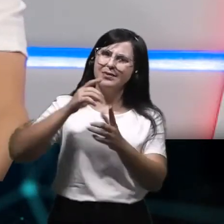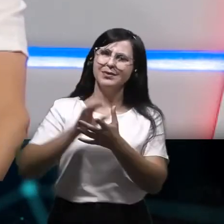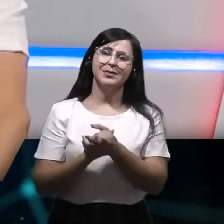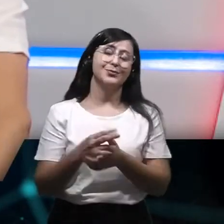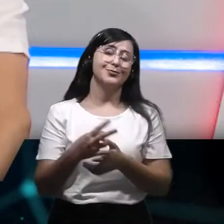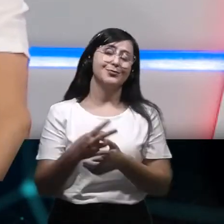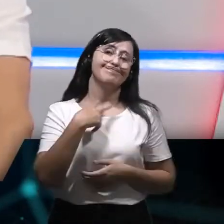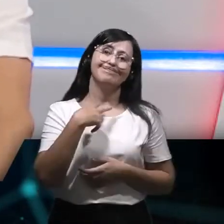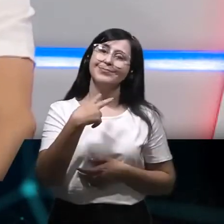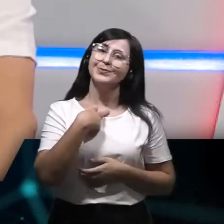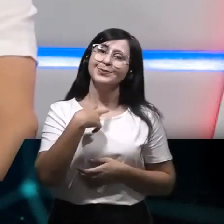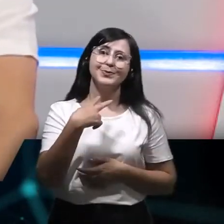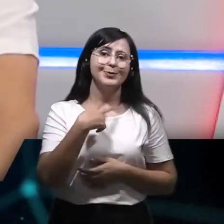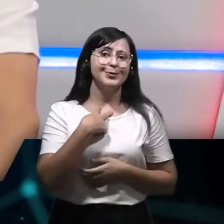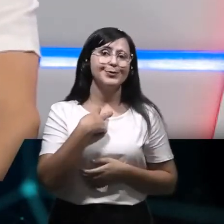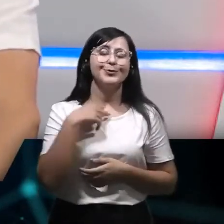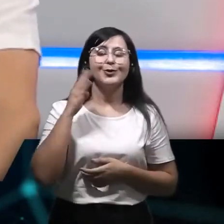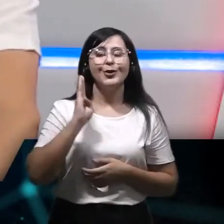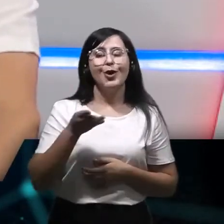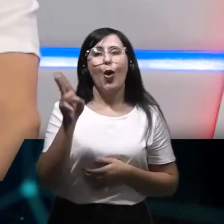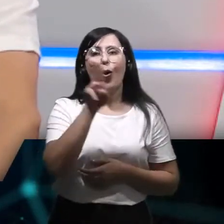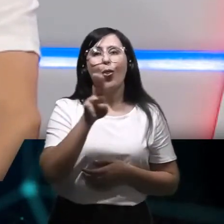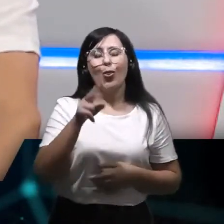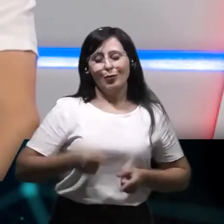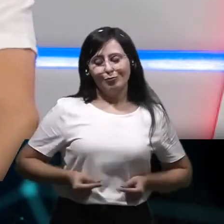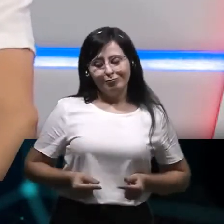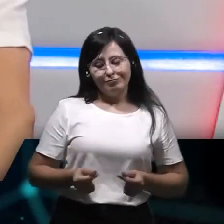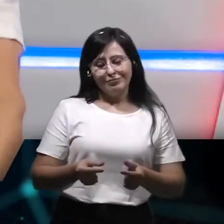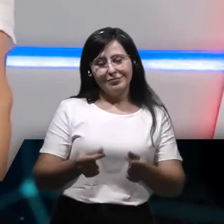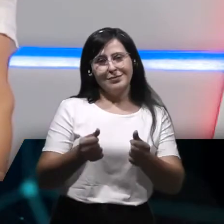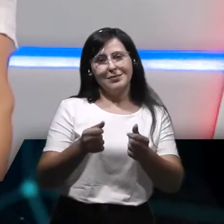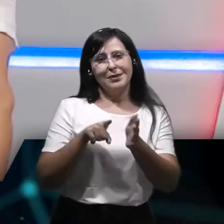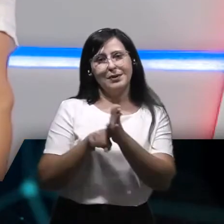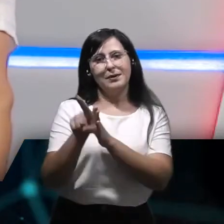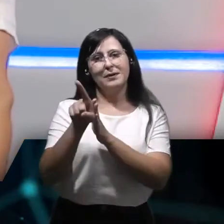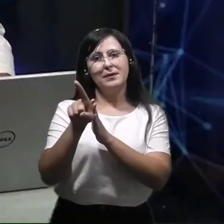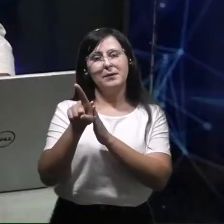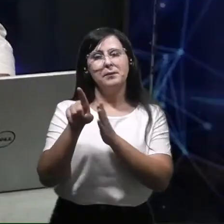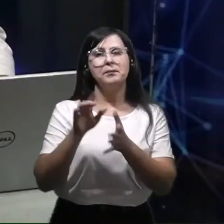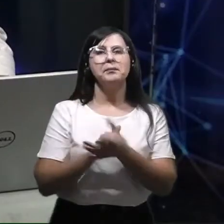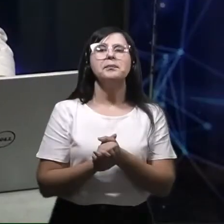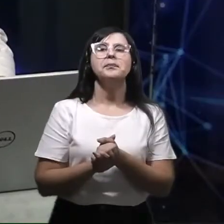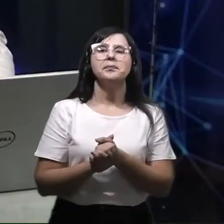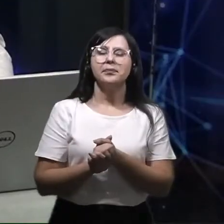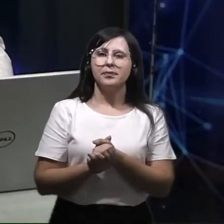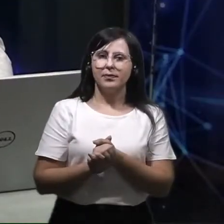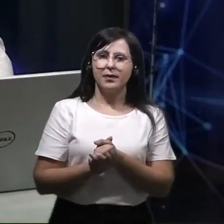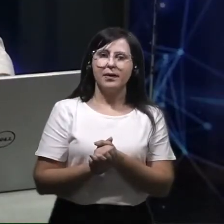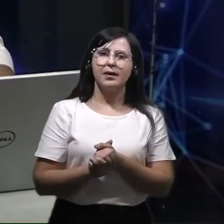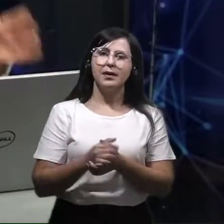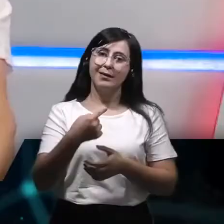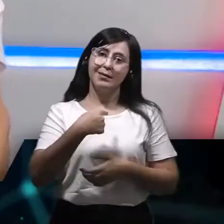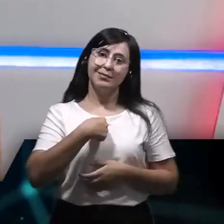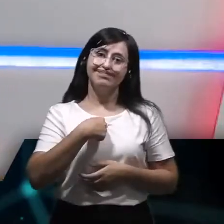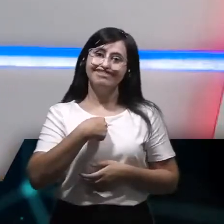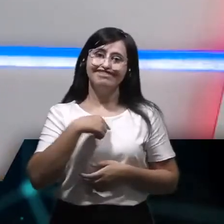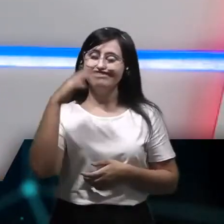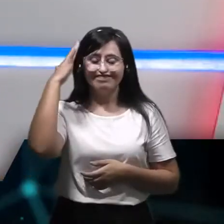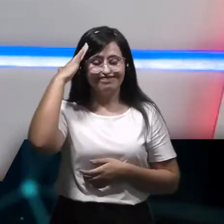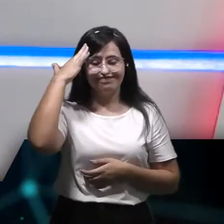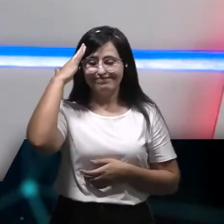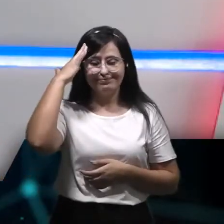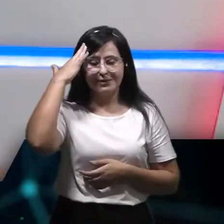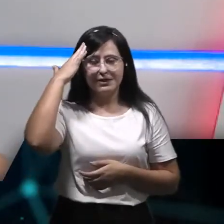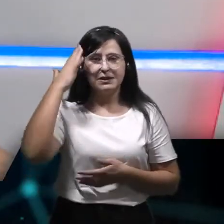Candidato, não é possível. Não, pelas regras, ele já gastou o tempo dele para a pergunta. Você vai ter que seguir com o tempo de 1 minuto e meio. Bom, eu não entendi a pergunta